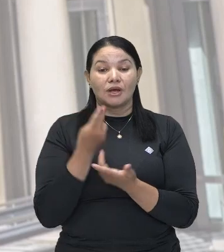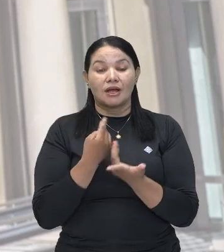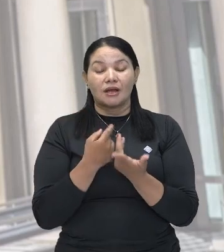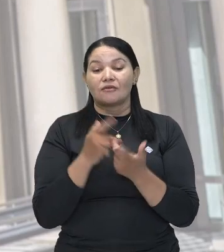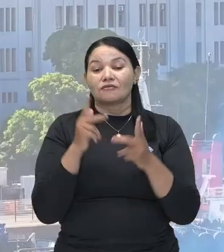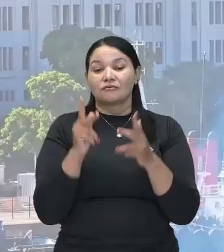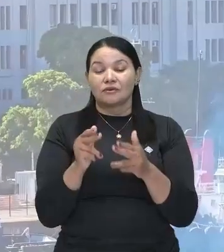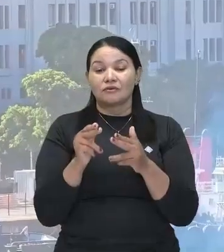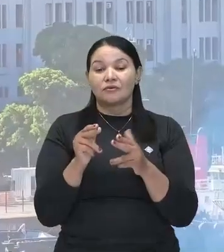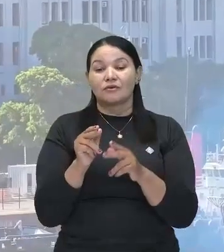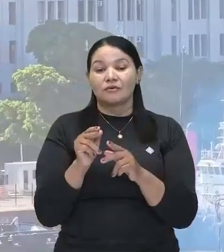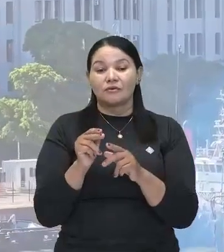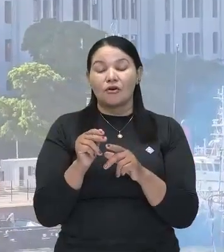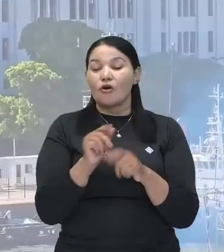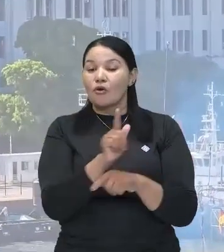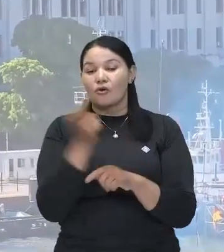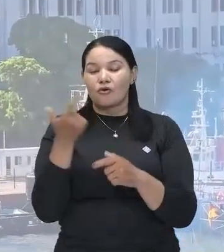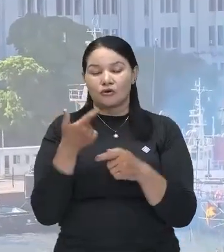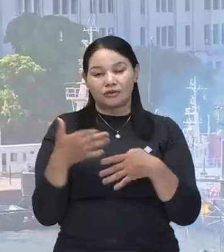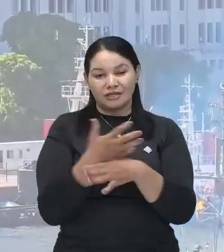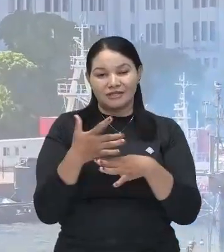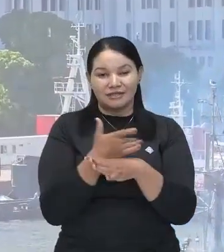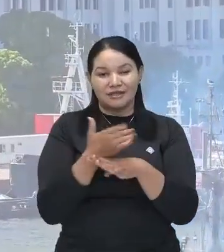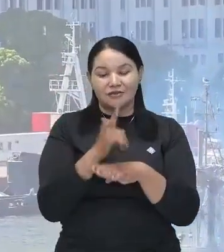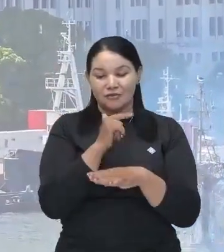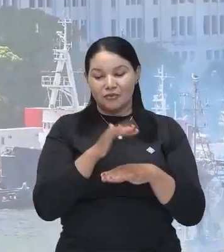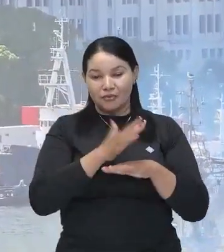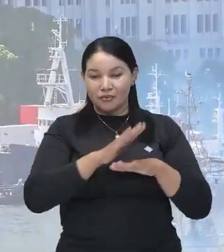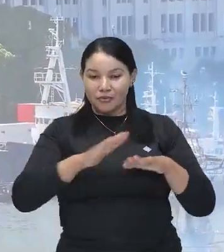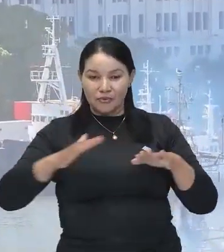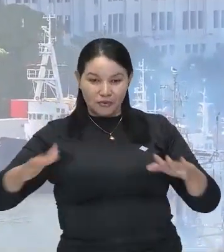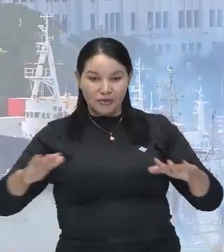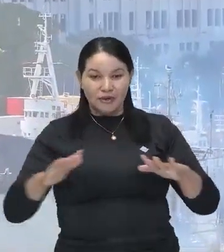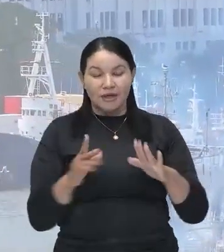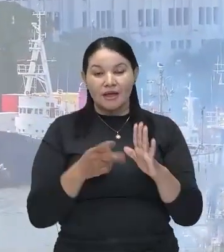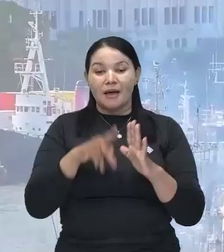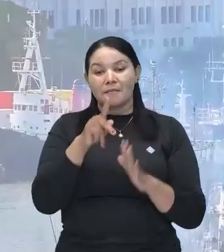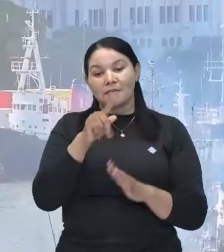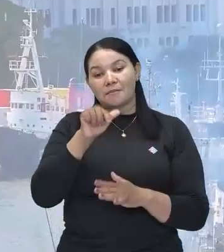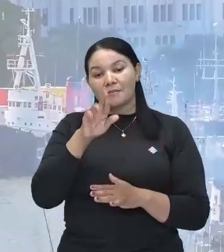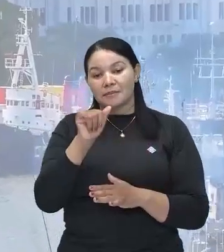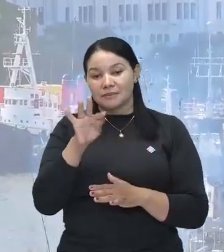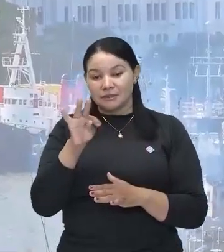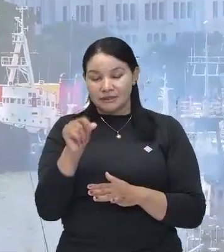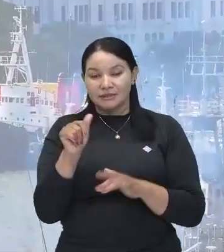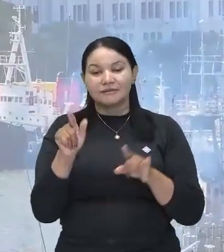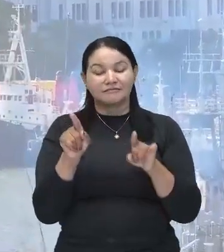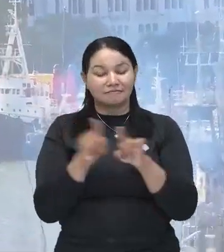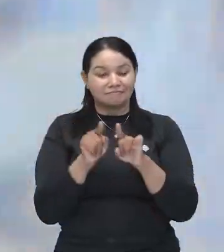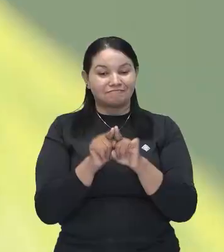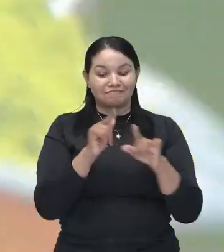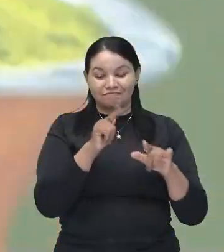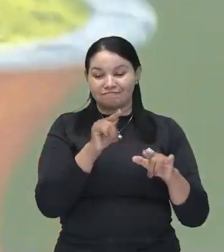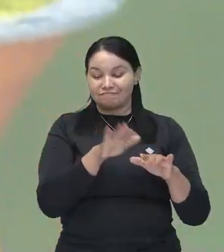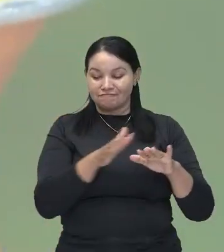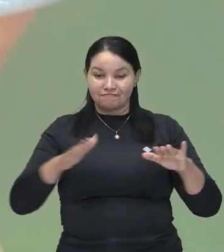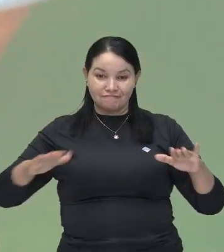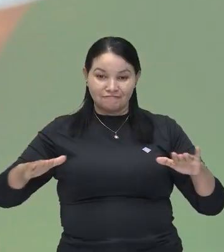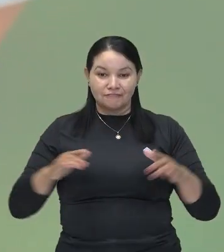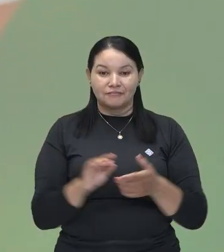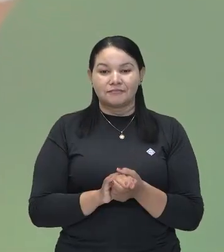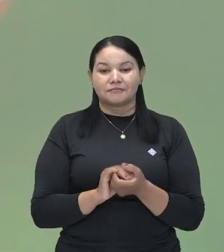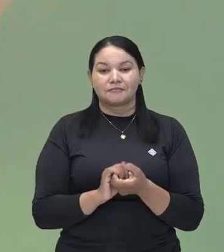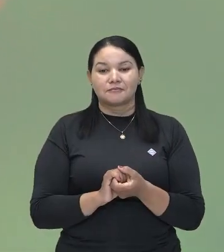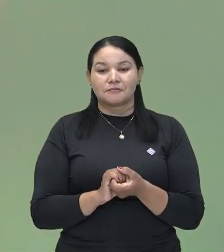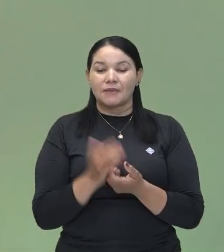que nasceu às margens do Rio da Prata, assim também é o Uruguai, nas margens do Rio da Prata. O